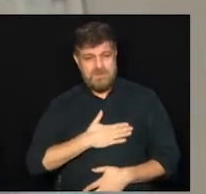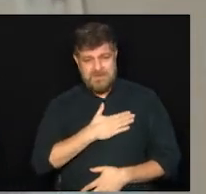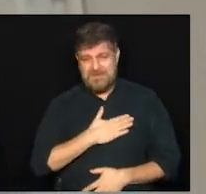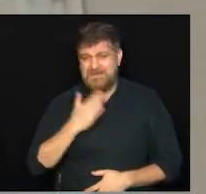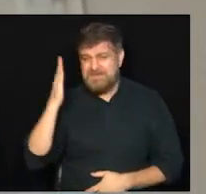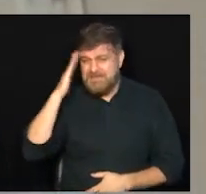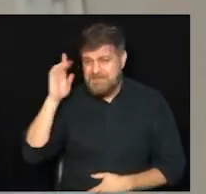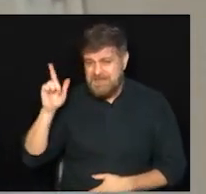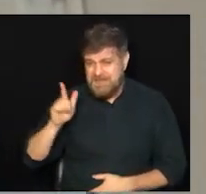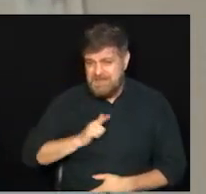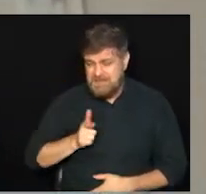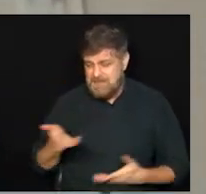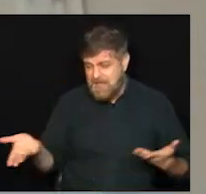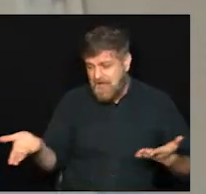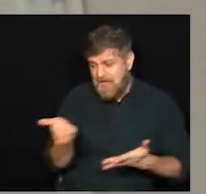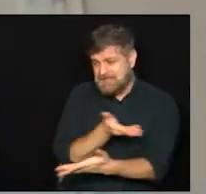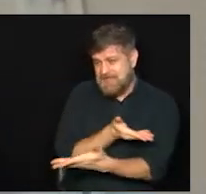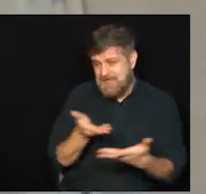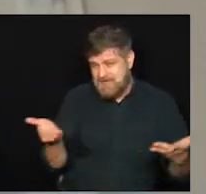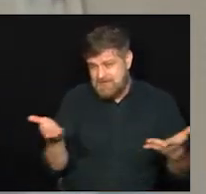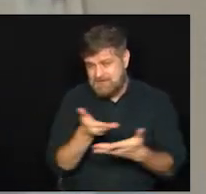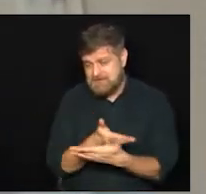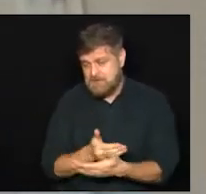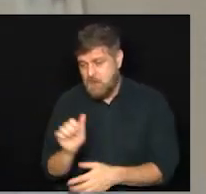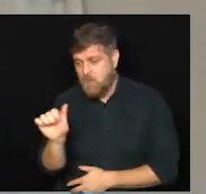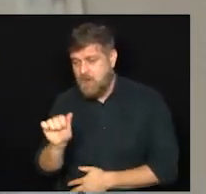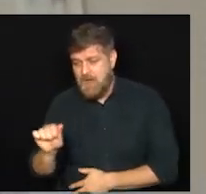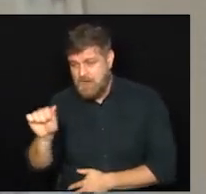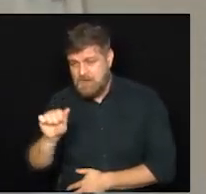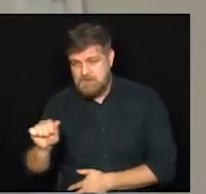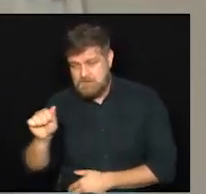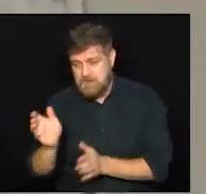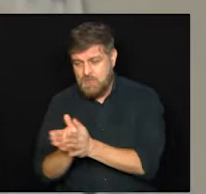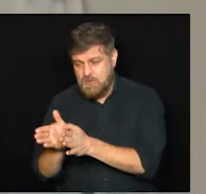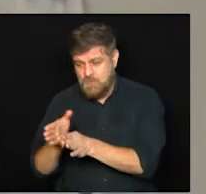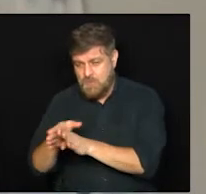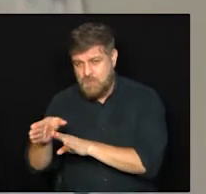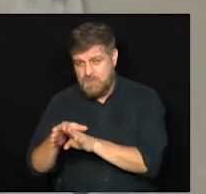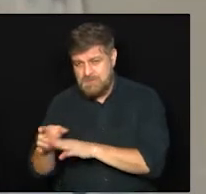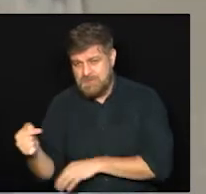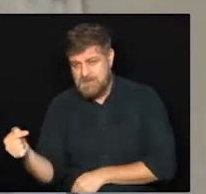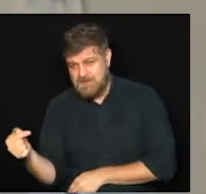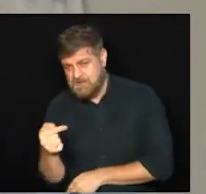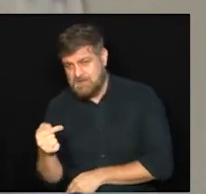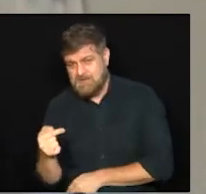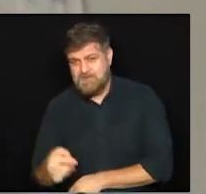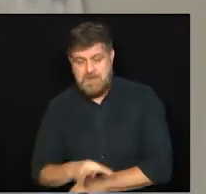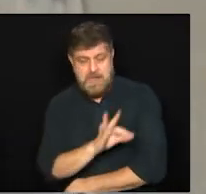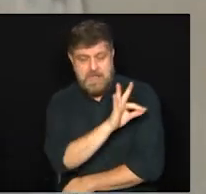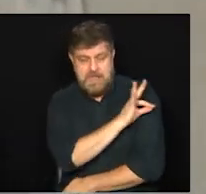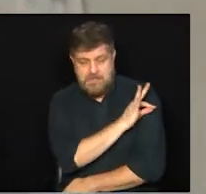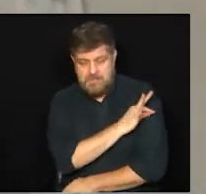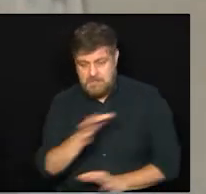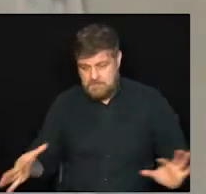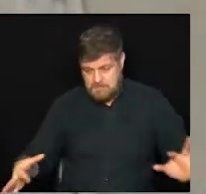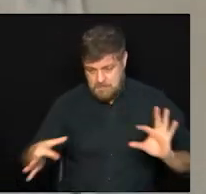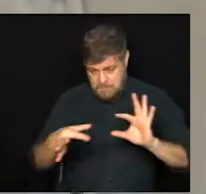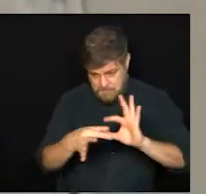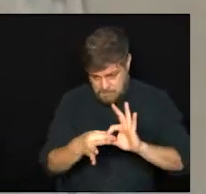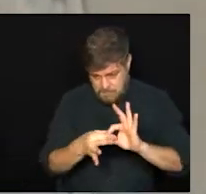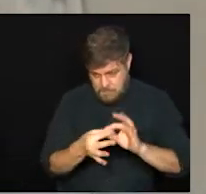essa relação entre essas associações, esses conselhos, junto com a Prefeitura de